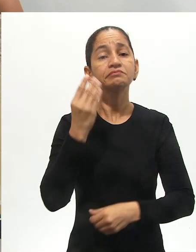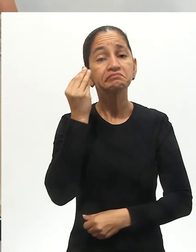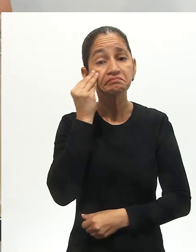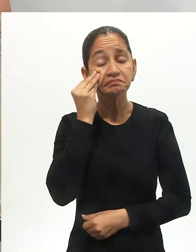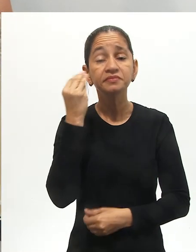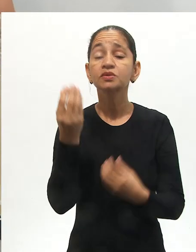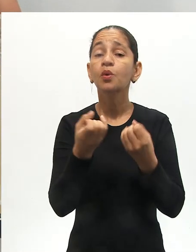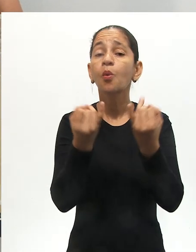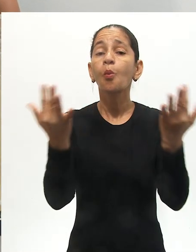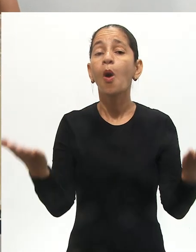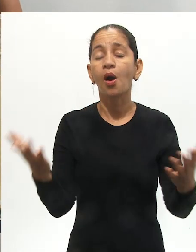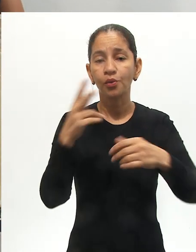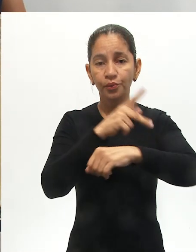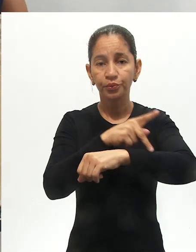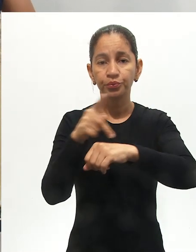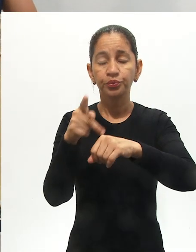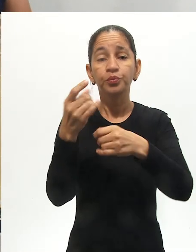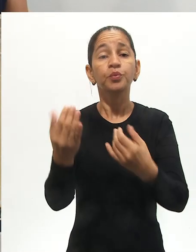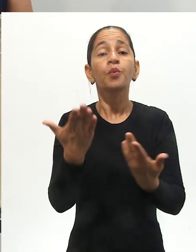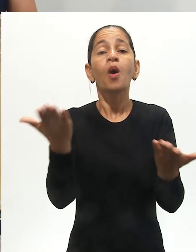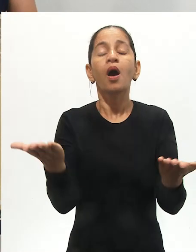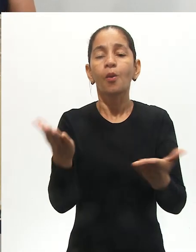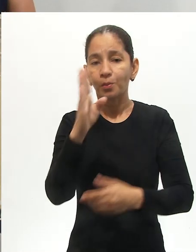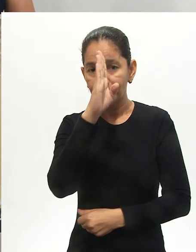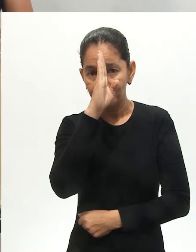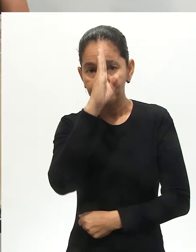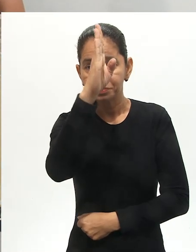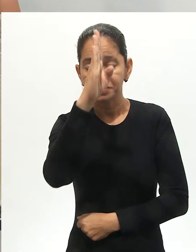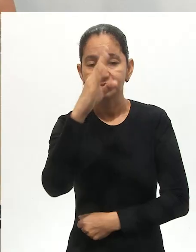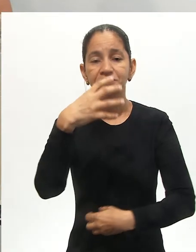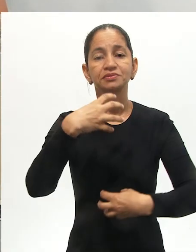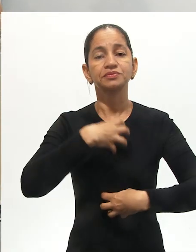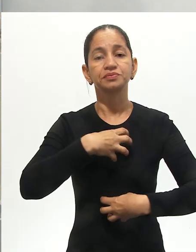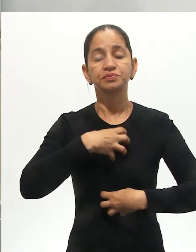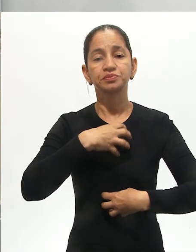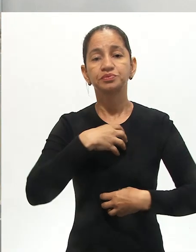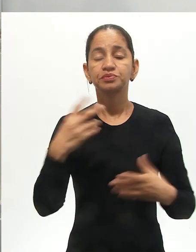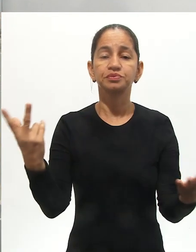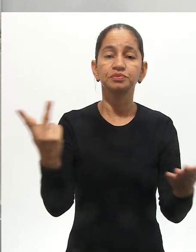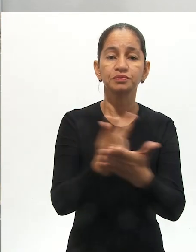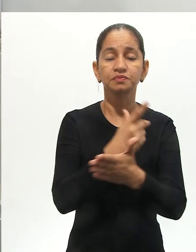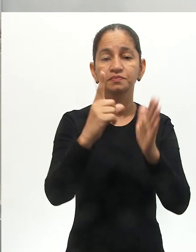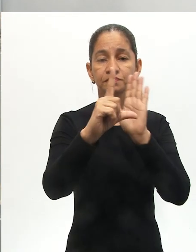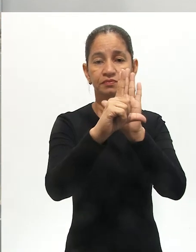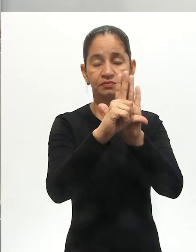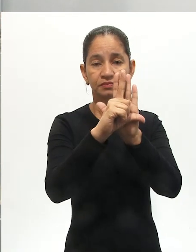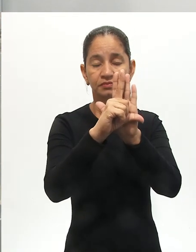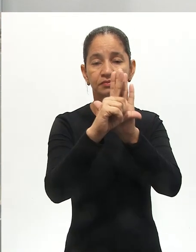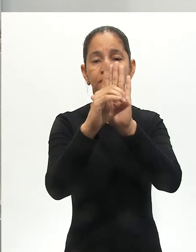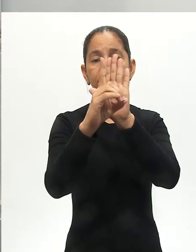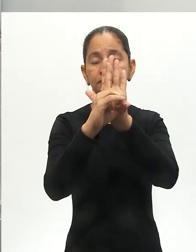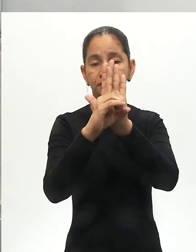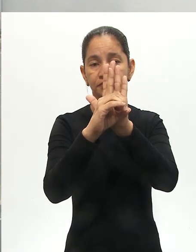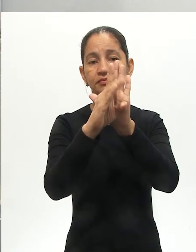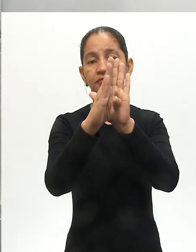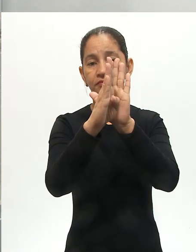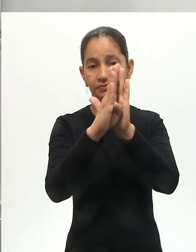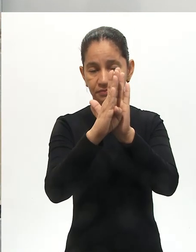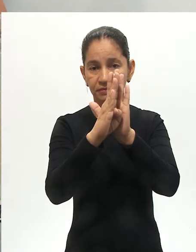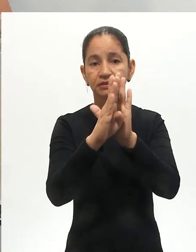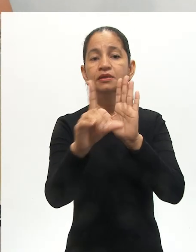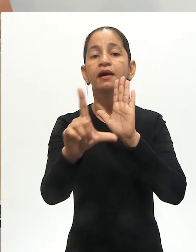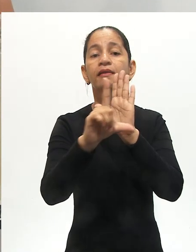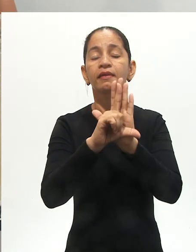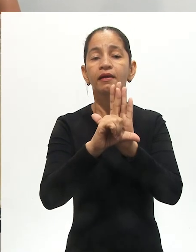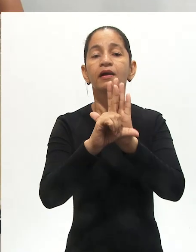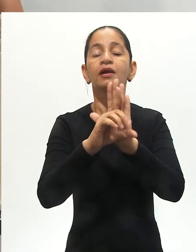neoliberal, ela vai se estender para a educação. O principal sintoma disso é a LDB, Lei de